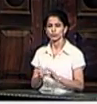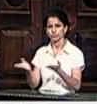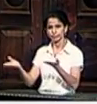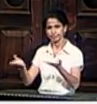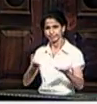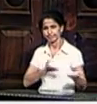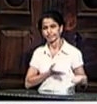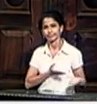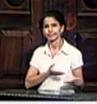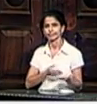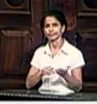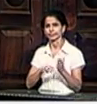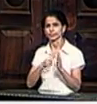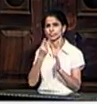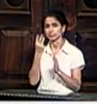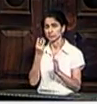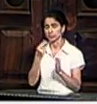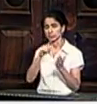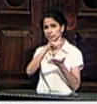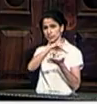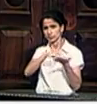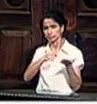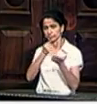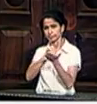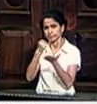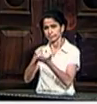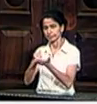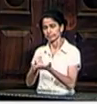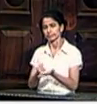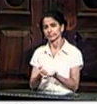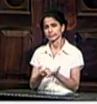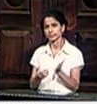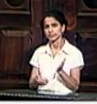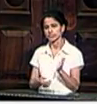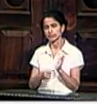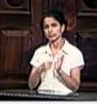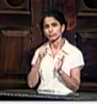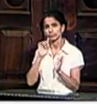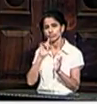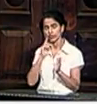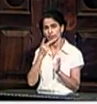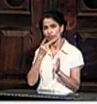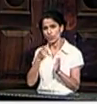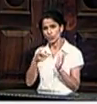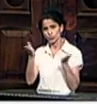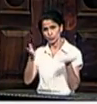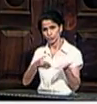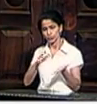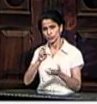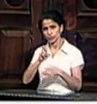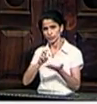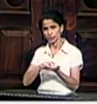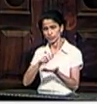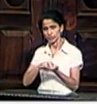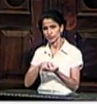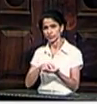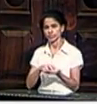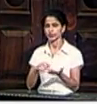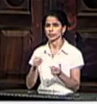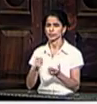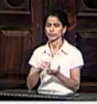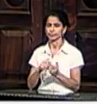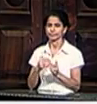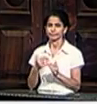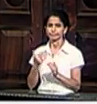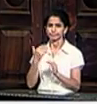recebemos ali 3 documentos. E eu quero dizer que foi deliberado, e na manhã de hoje, fiz chegar